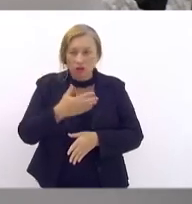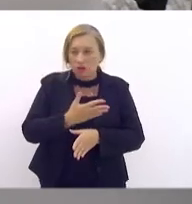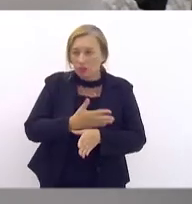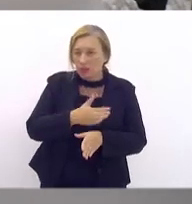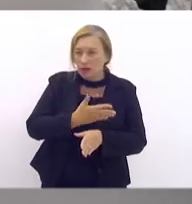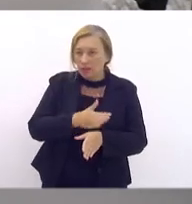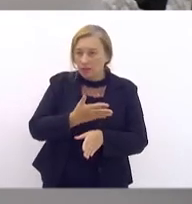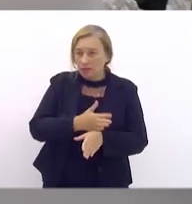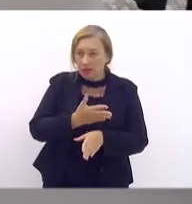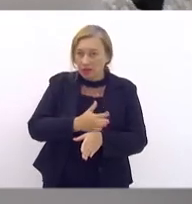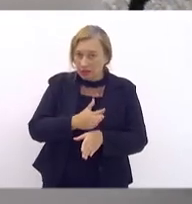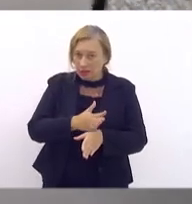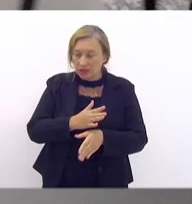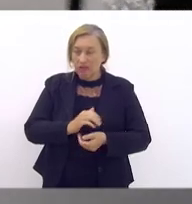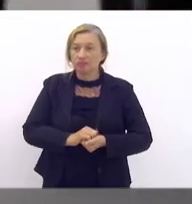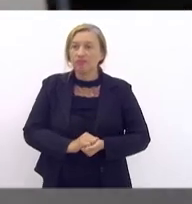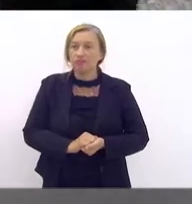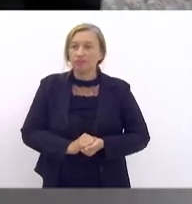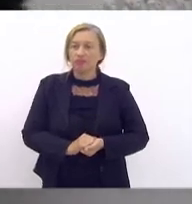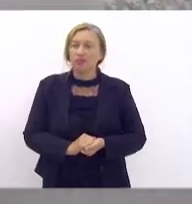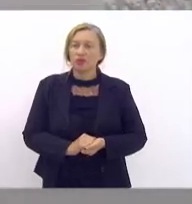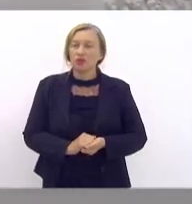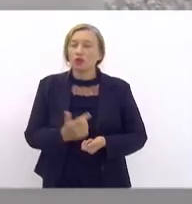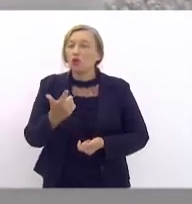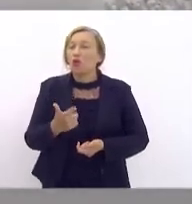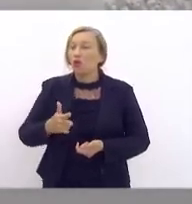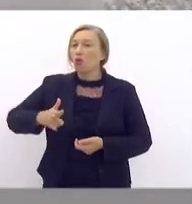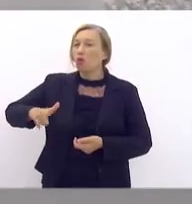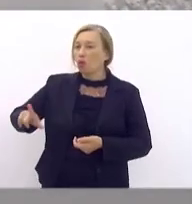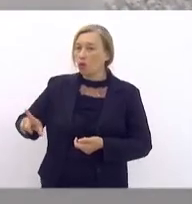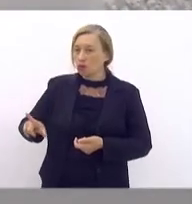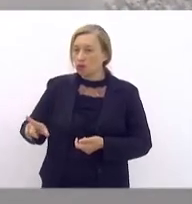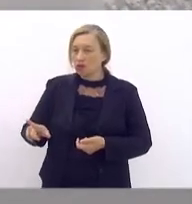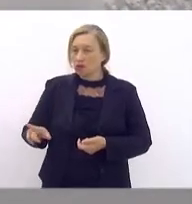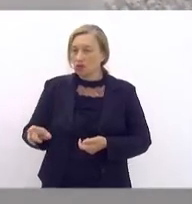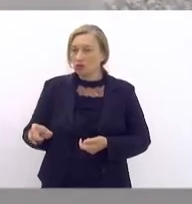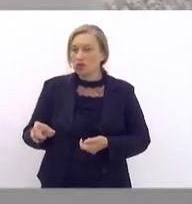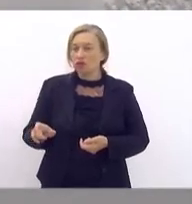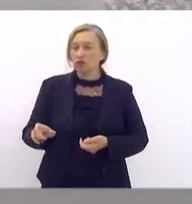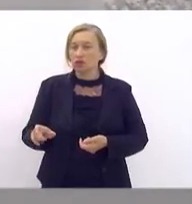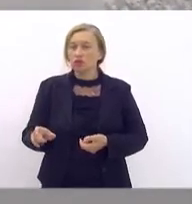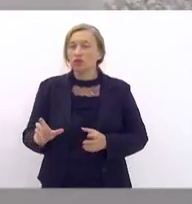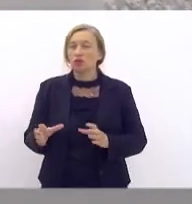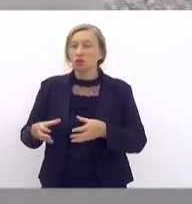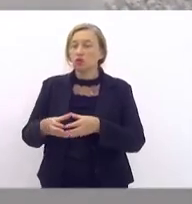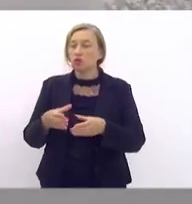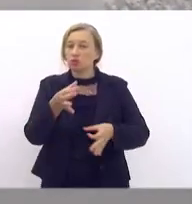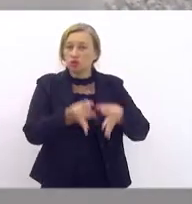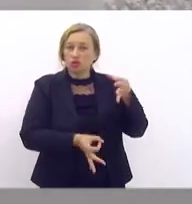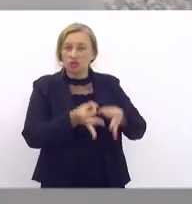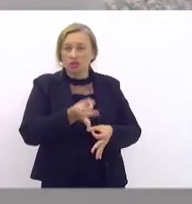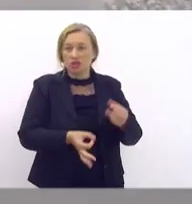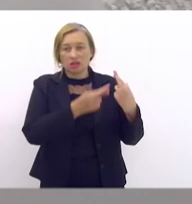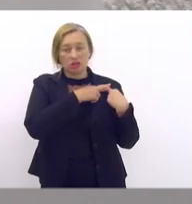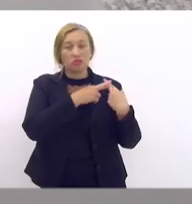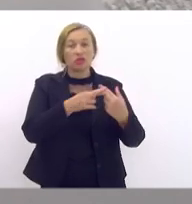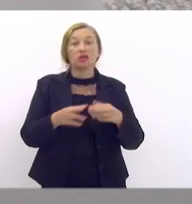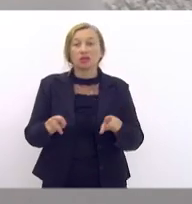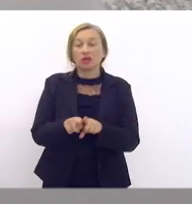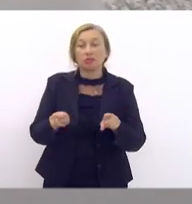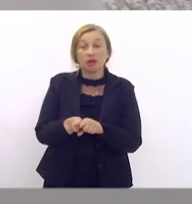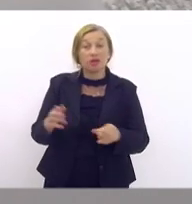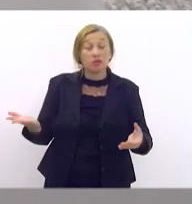validação sucessiva de outros atores judiciais que T uma responsabilidade também nesse